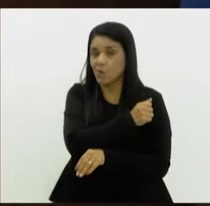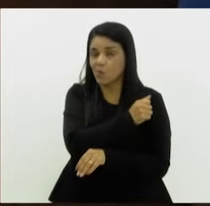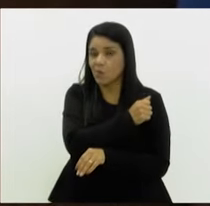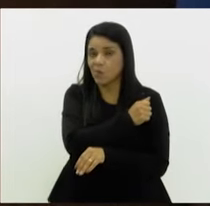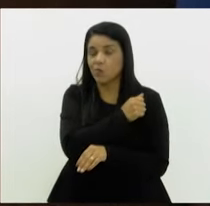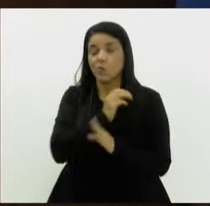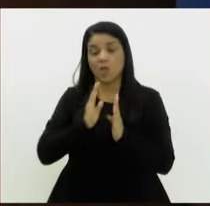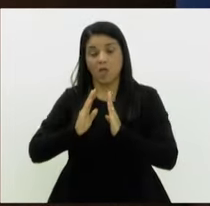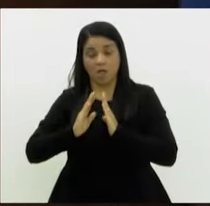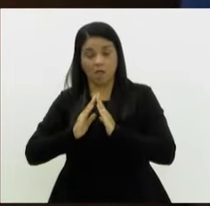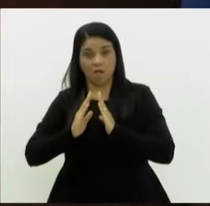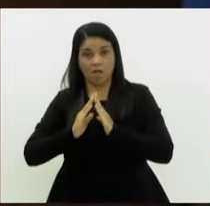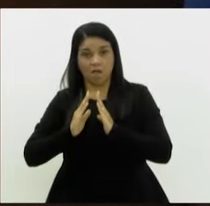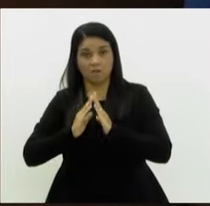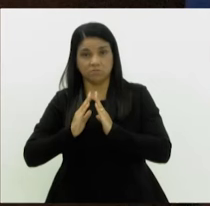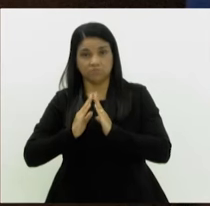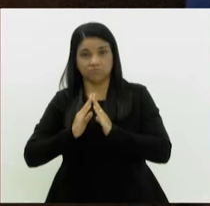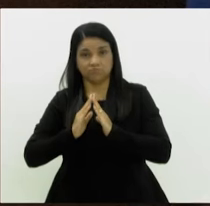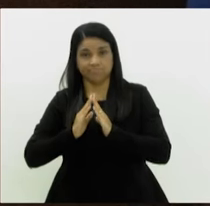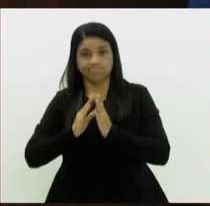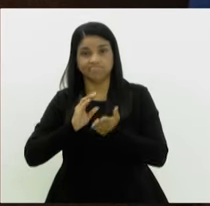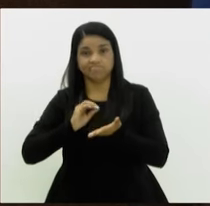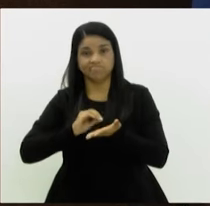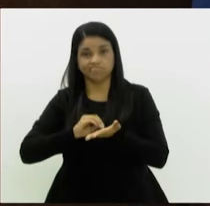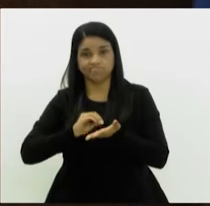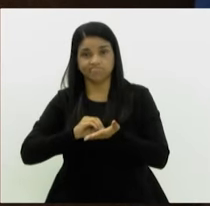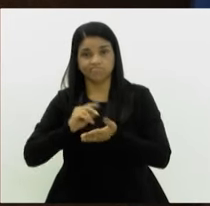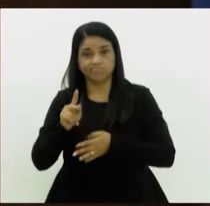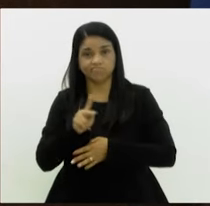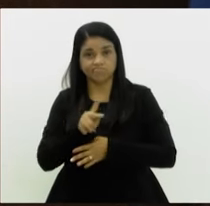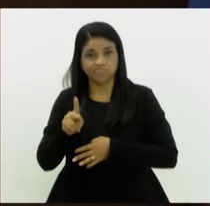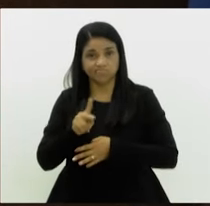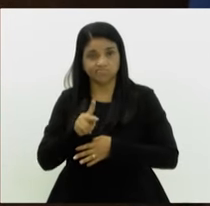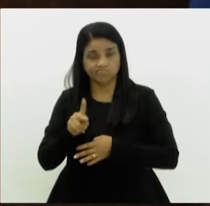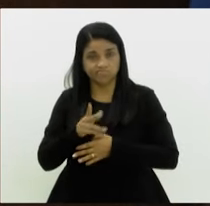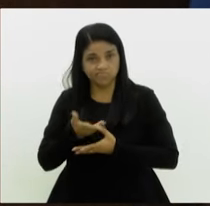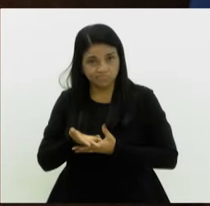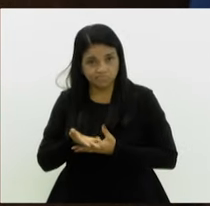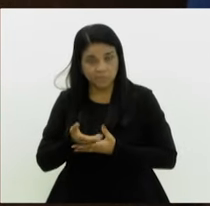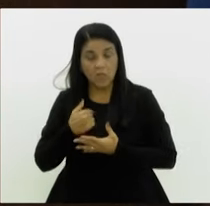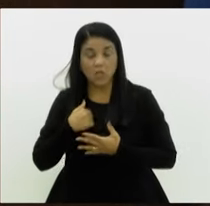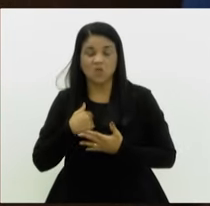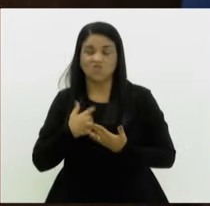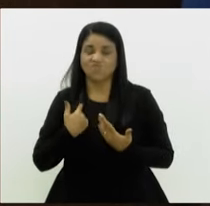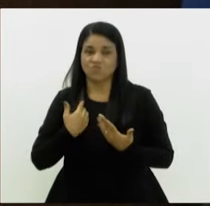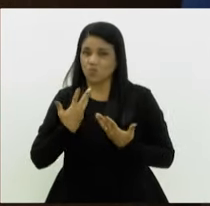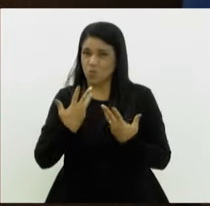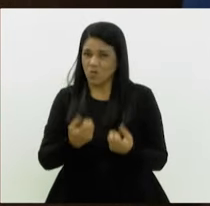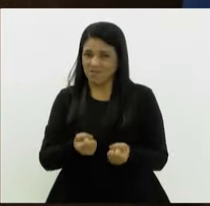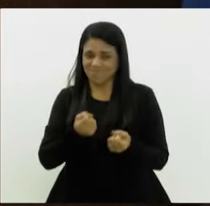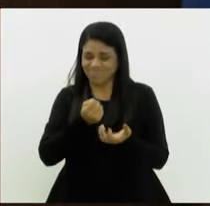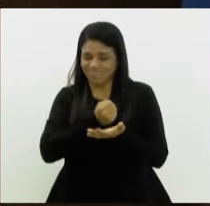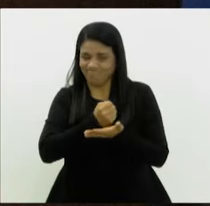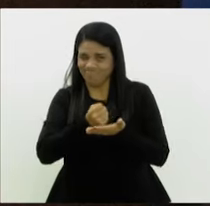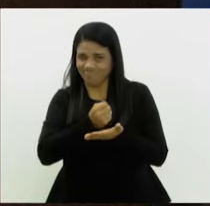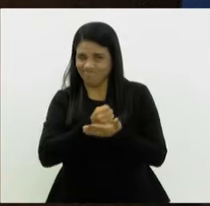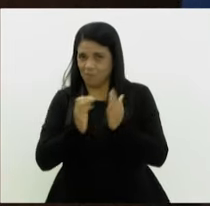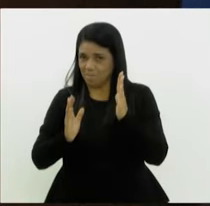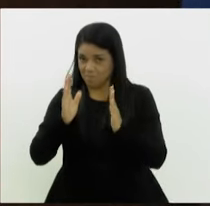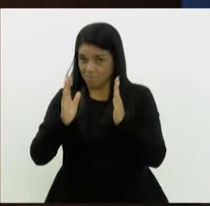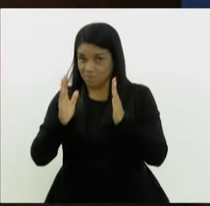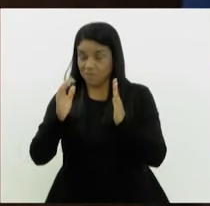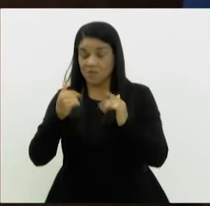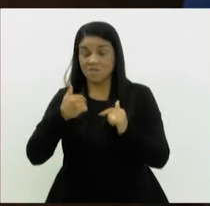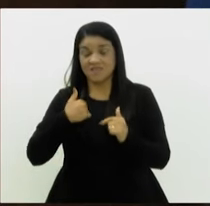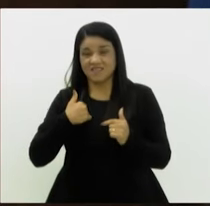em casa por falta de professores. Embora eu seja contrário às contratações temporárias, mas me